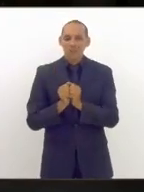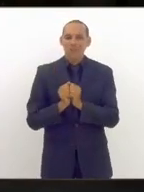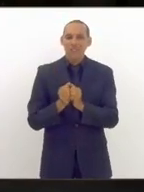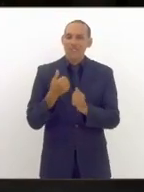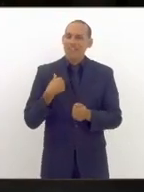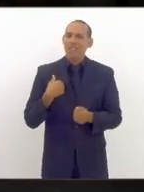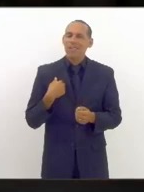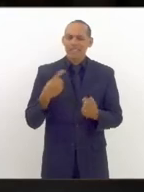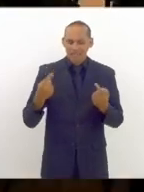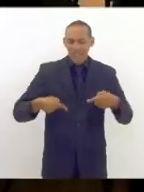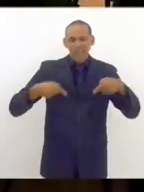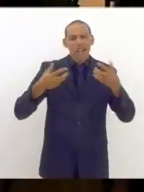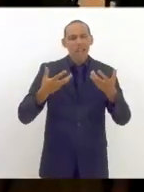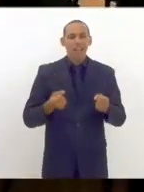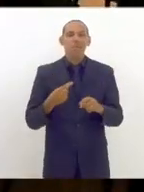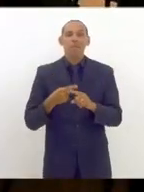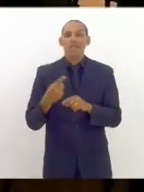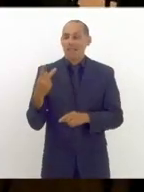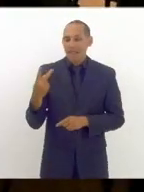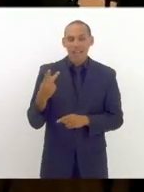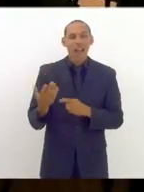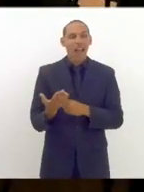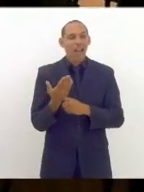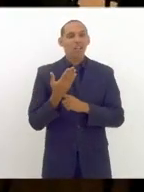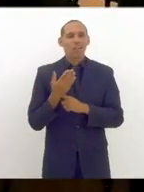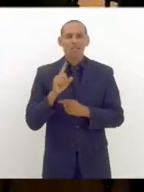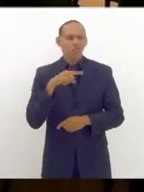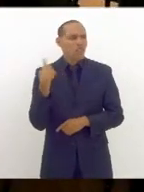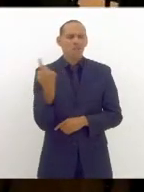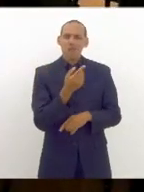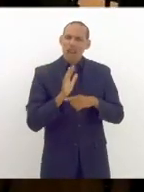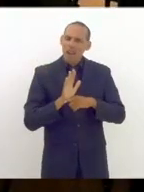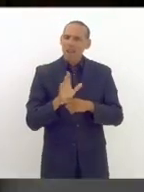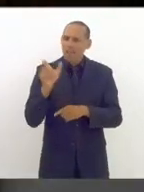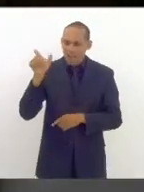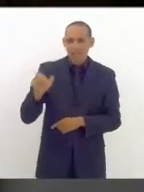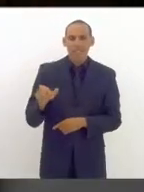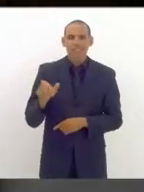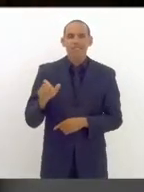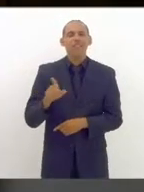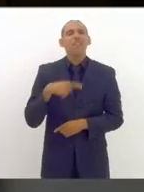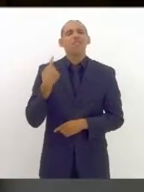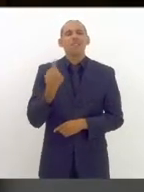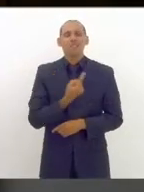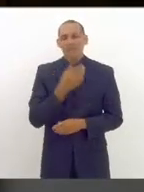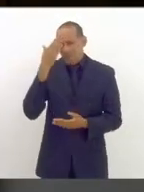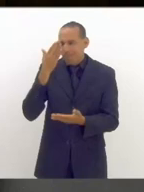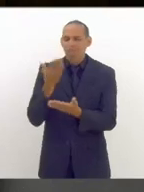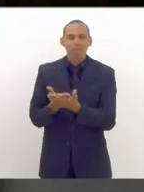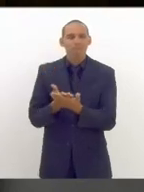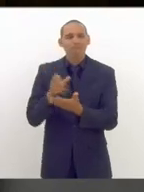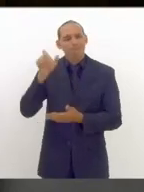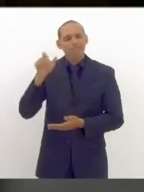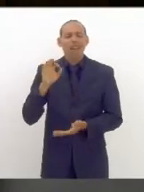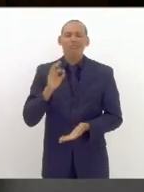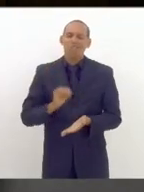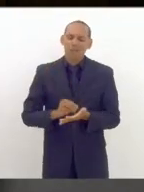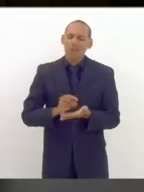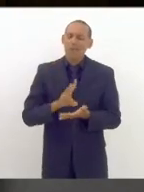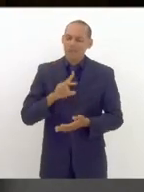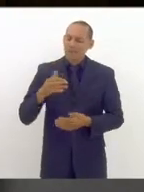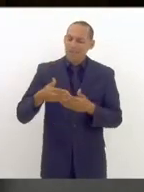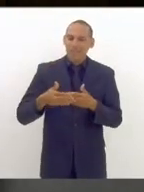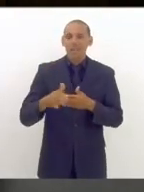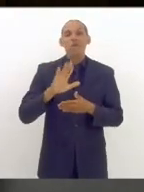ele. E ele faz isso com todos nós. A gente tem muita confiança em você, você vai fazer muita falta, mas pode ter certeza que a gente vai manter